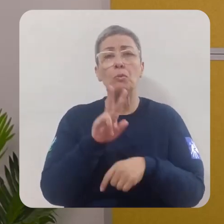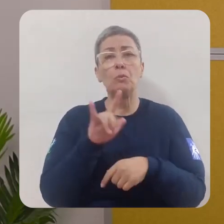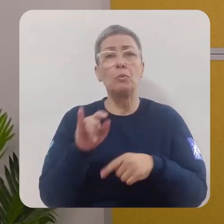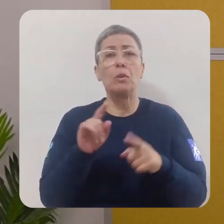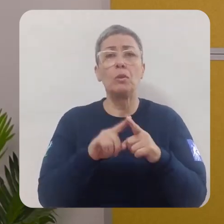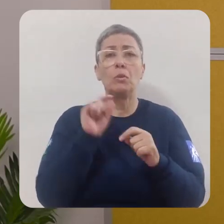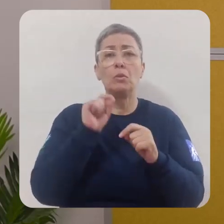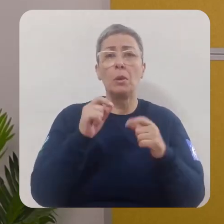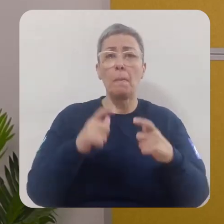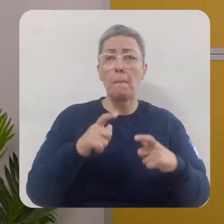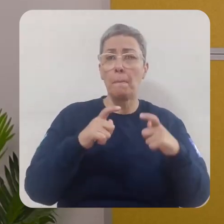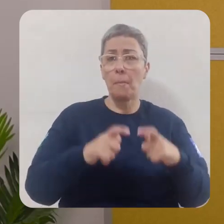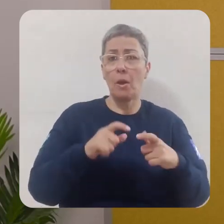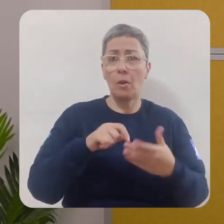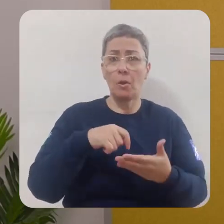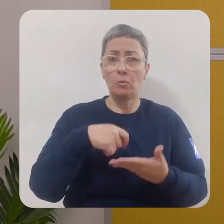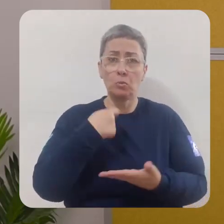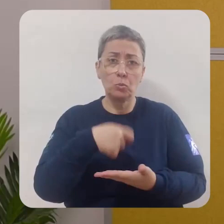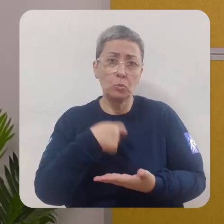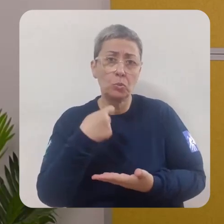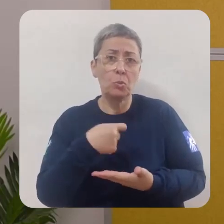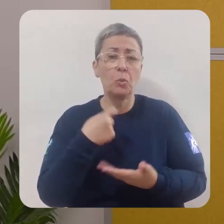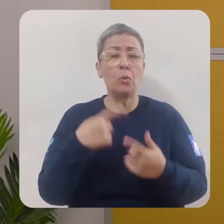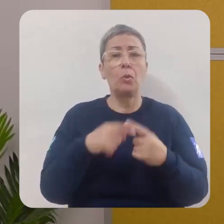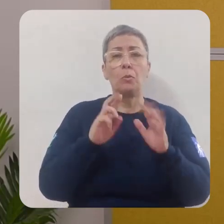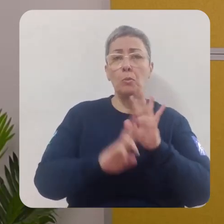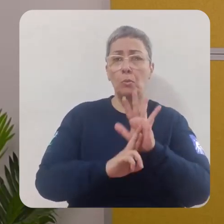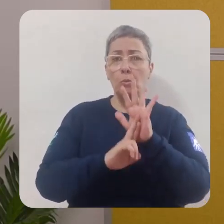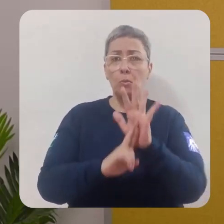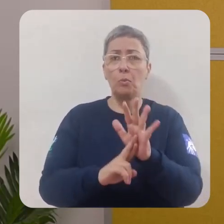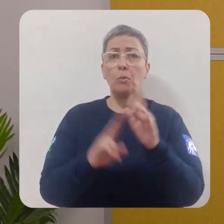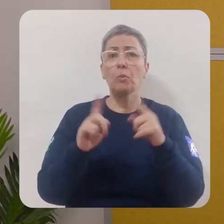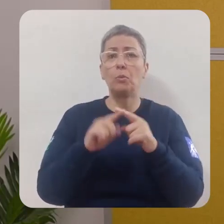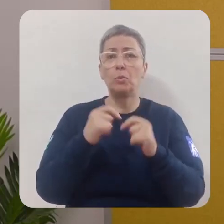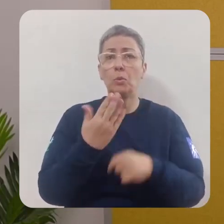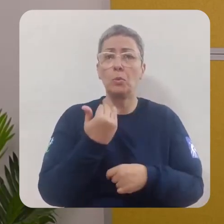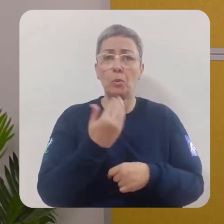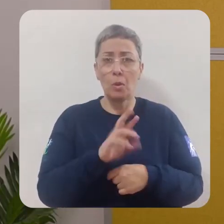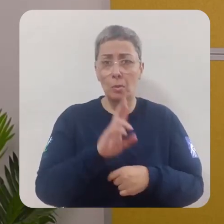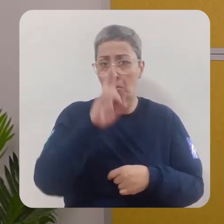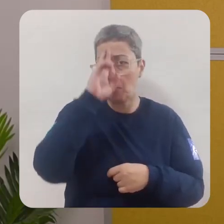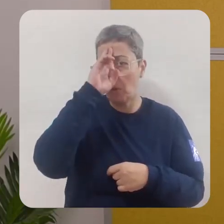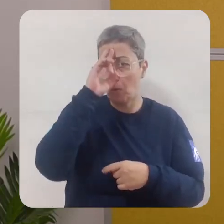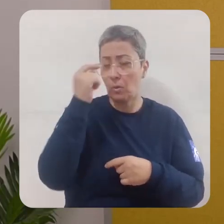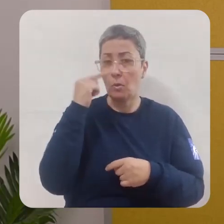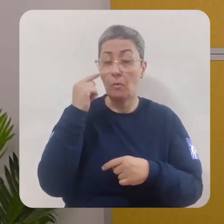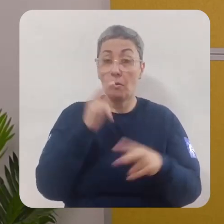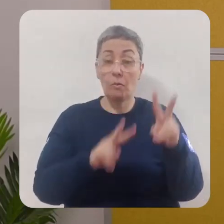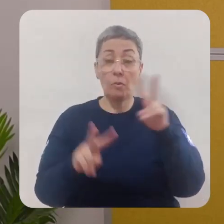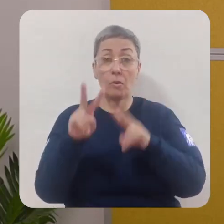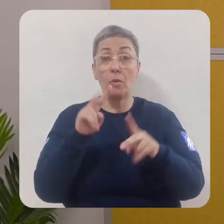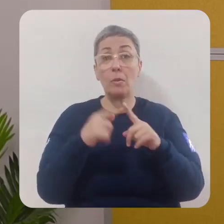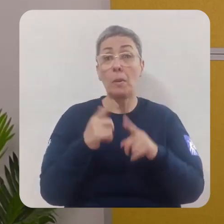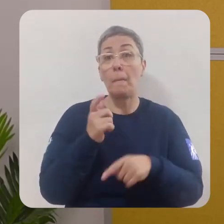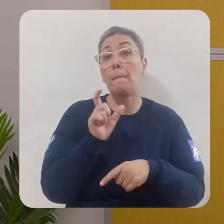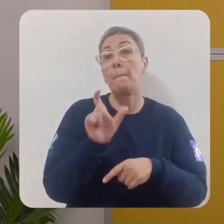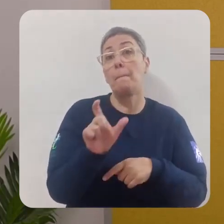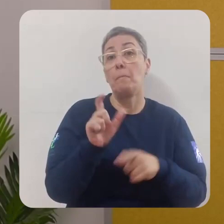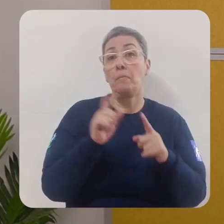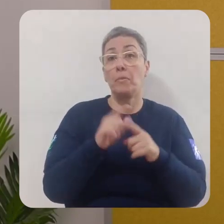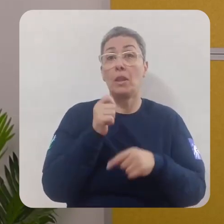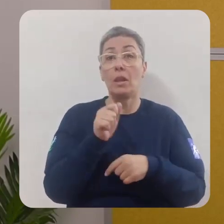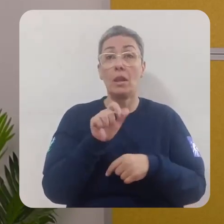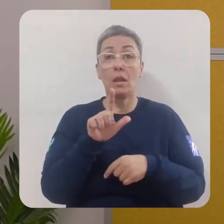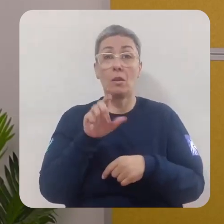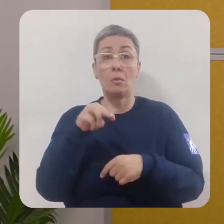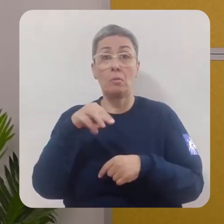Nós vamos ter um prato com comida, representando aí o almoço visualmente com a palavra